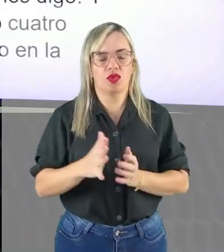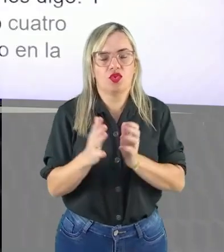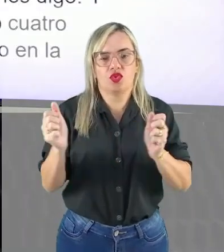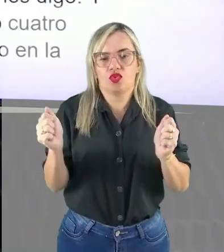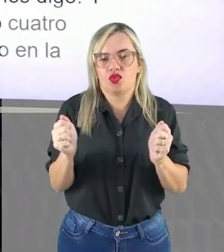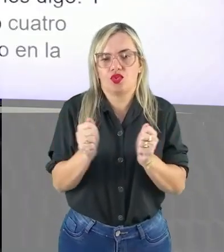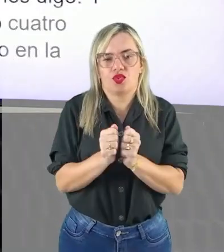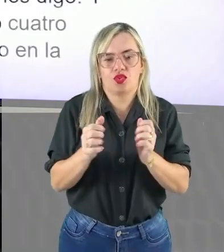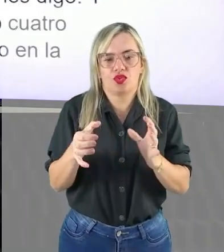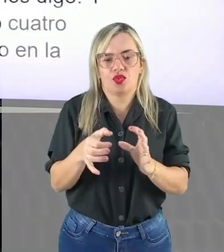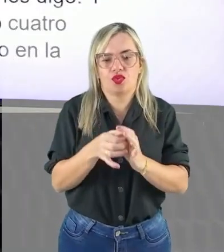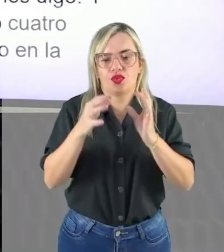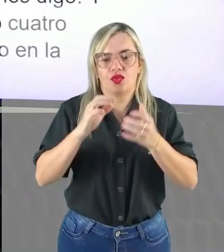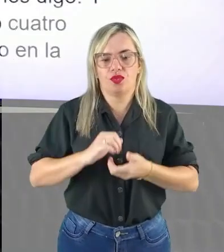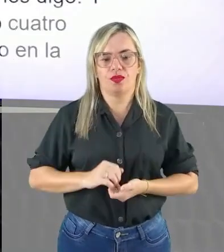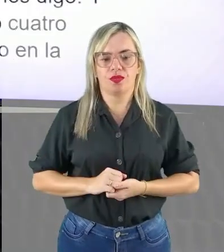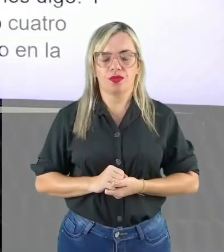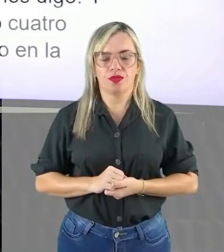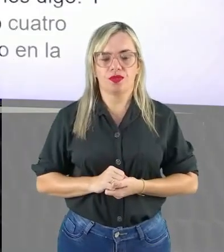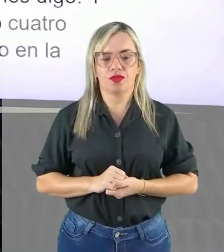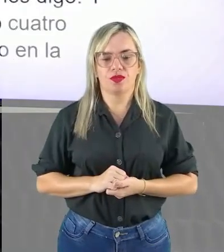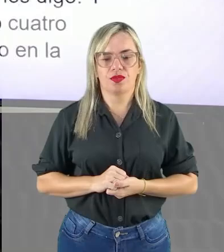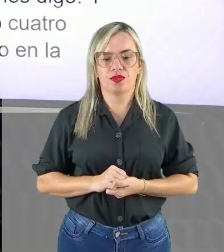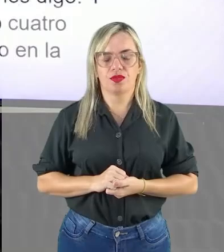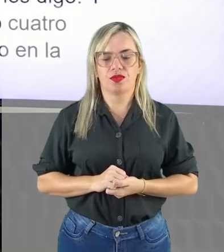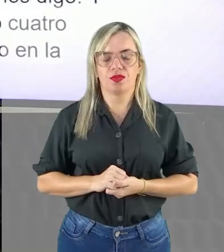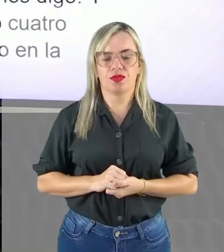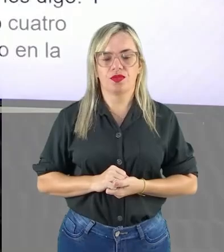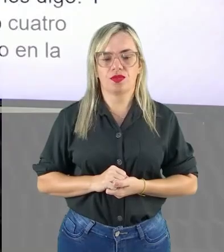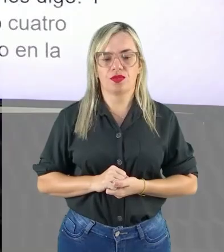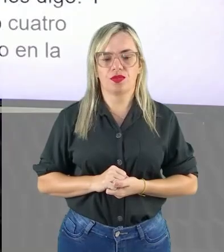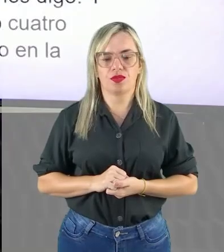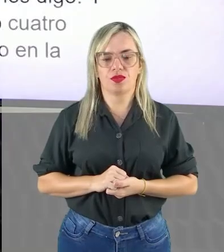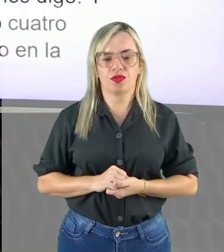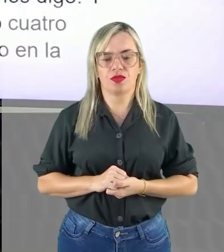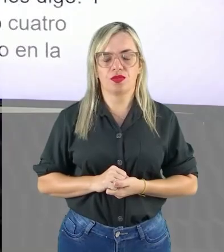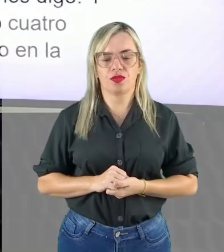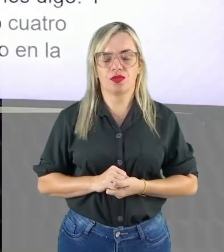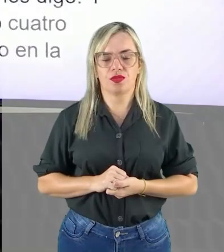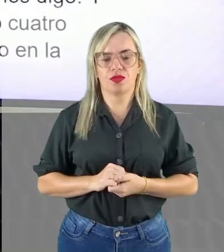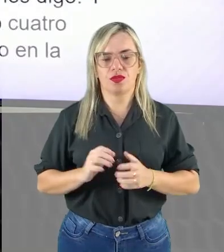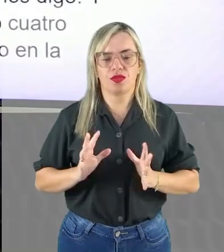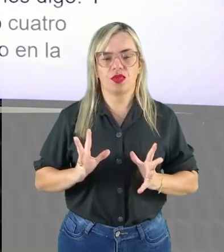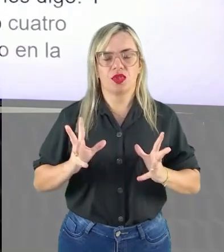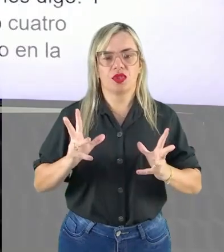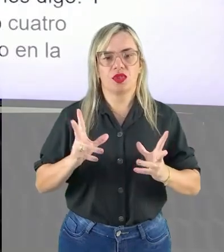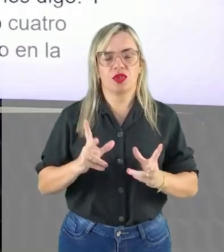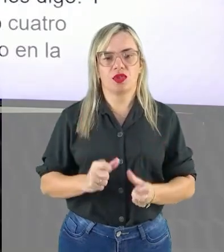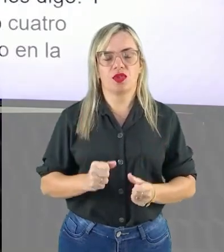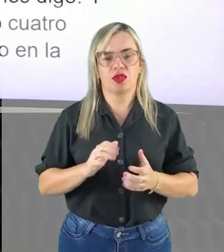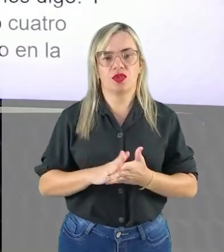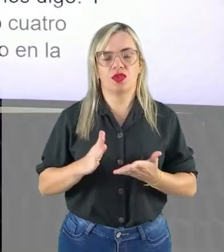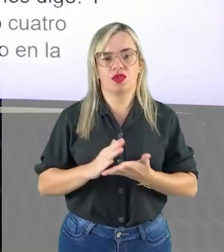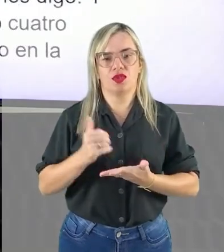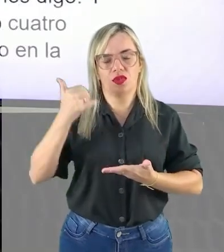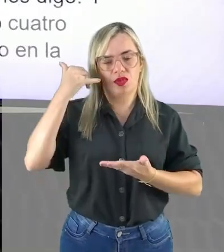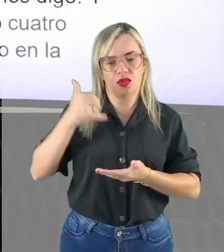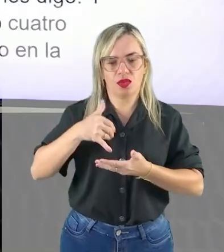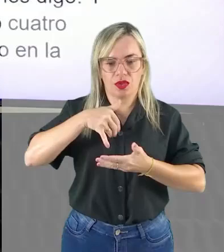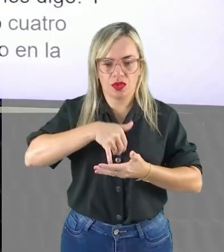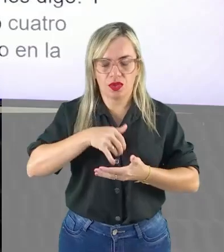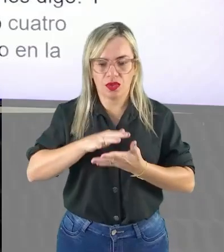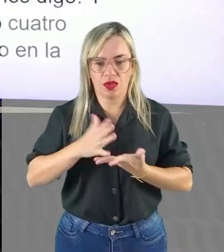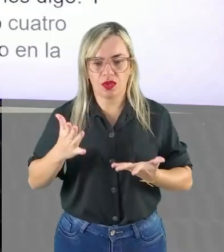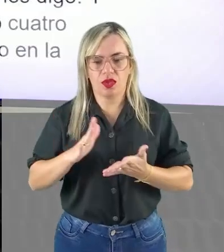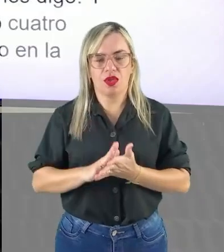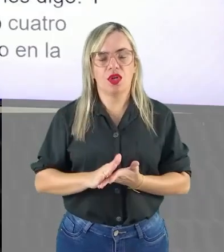certo? Todo desativado, inerte, inócuo, já les digo. Ou seja, todo ele desativado, inerte, inócuo,